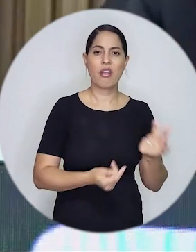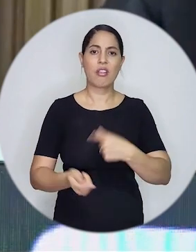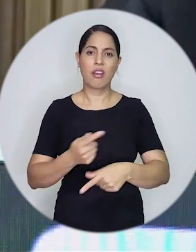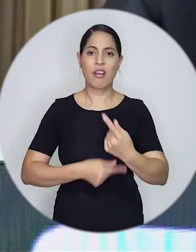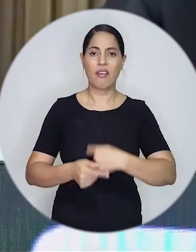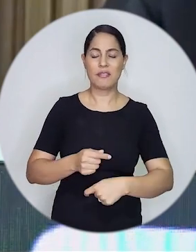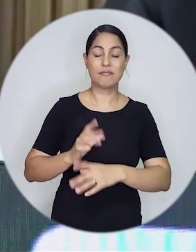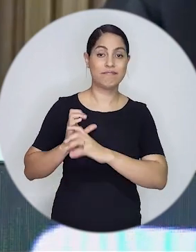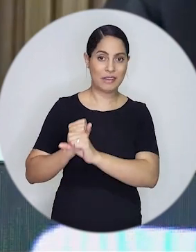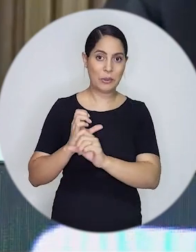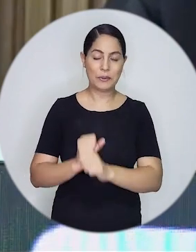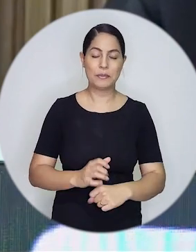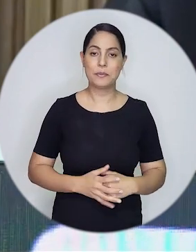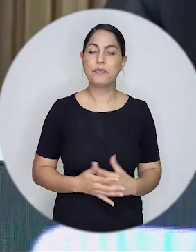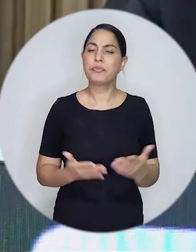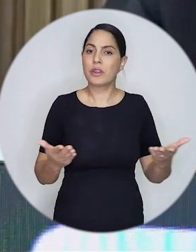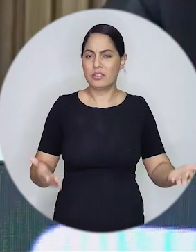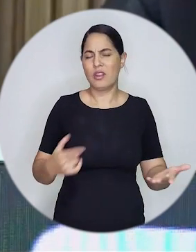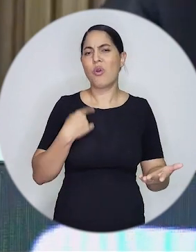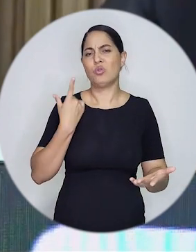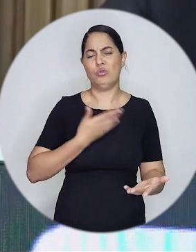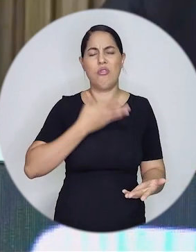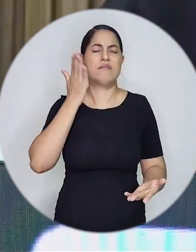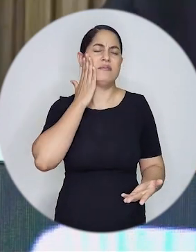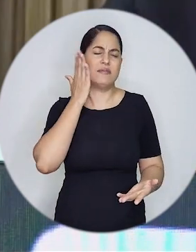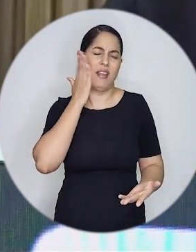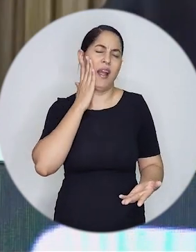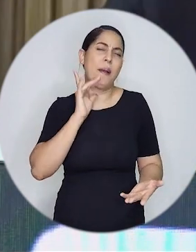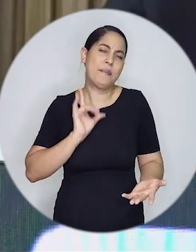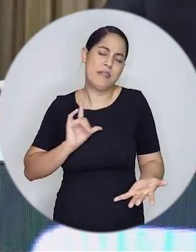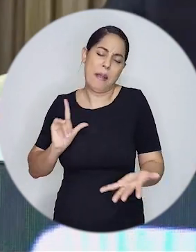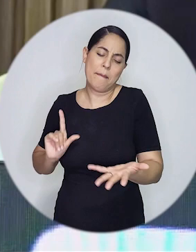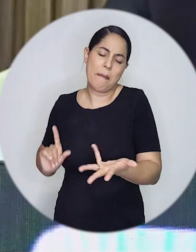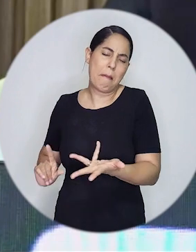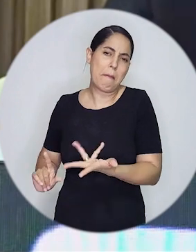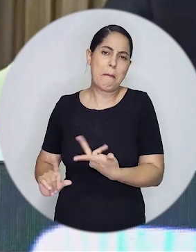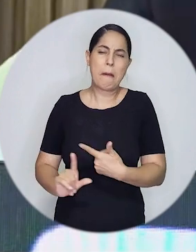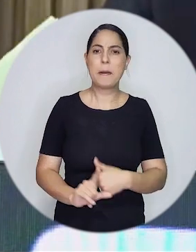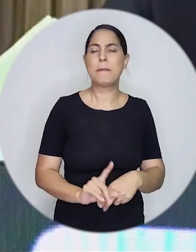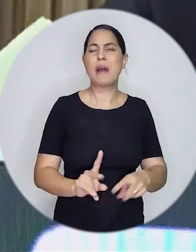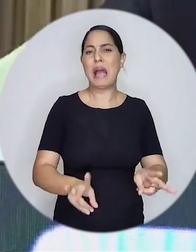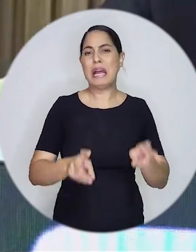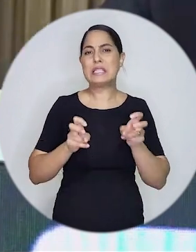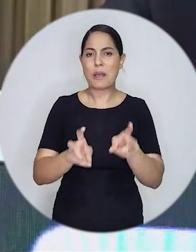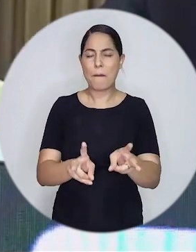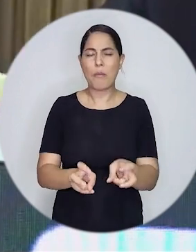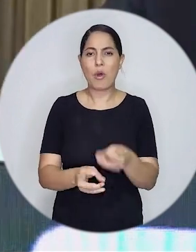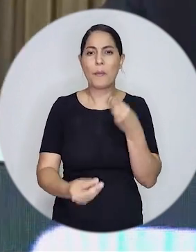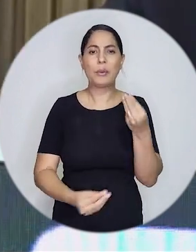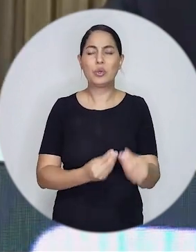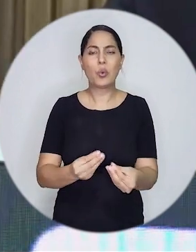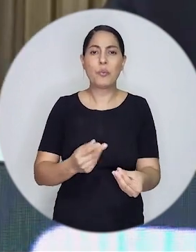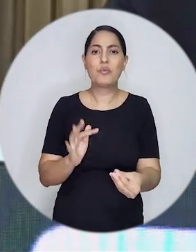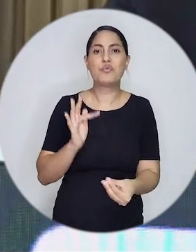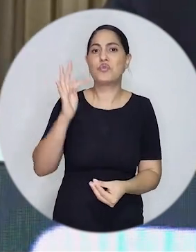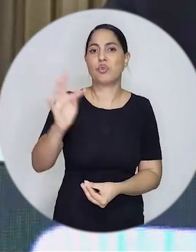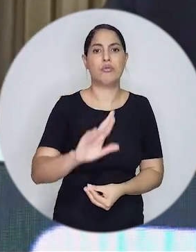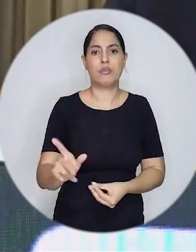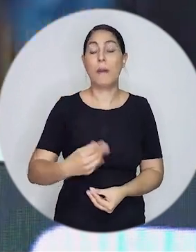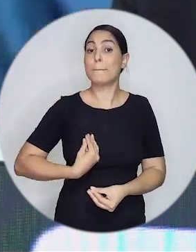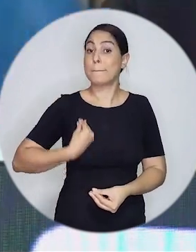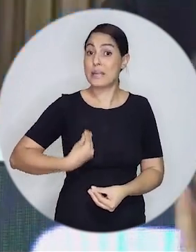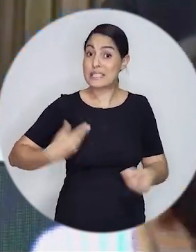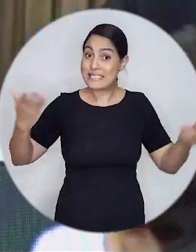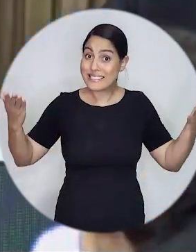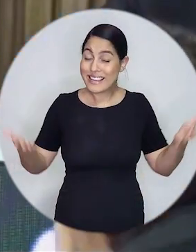de consumo. Nós temos aí campos vastíssimos a ser explorados. Como eu disse, é uma matéria não do futuro,